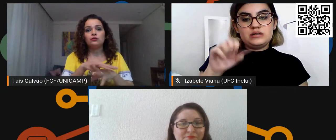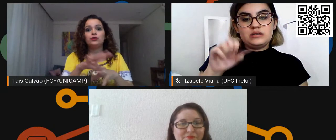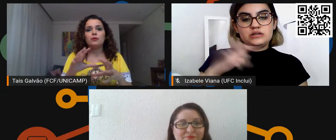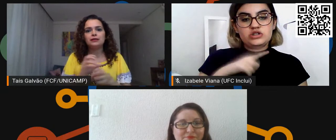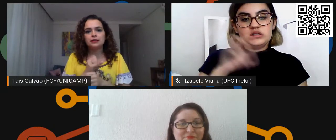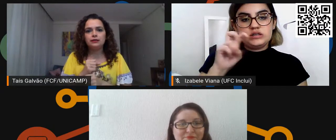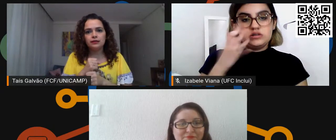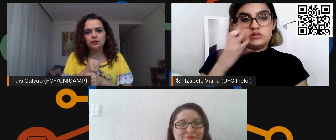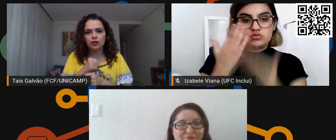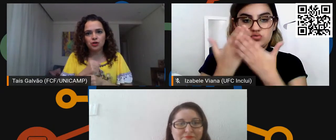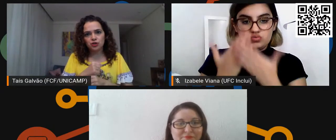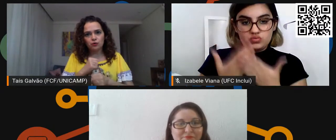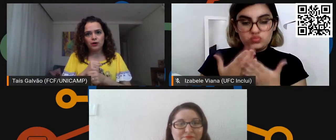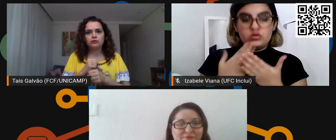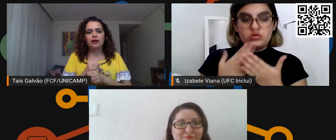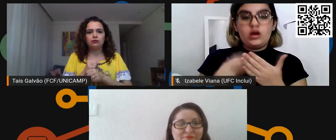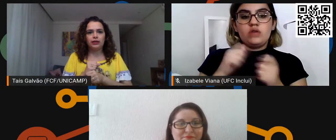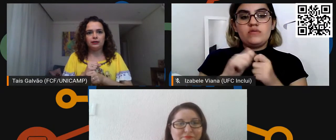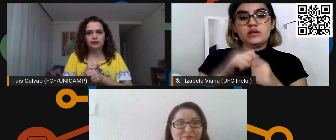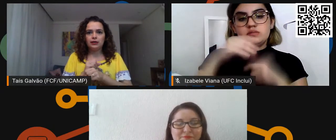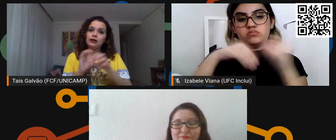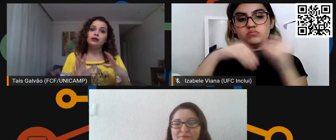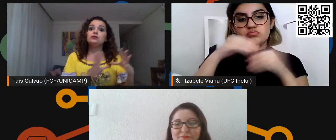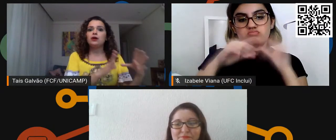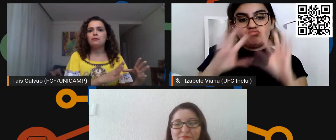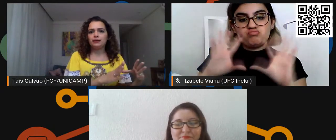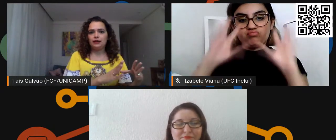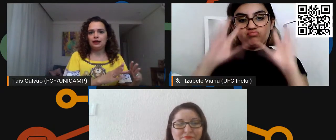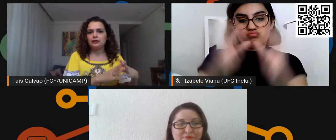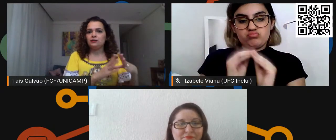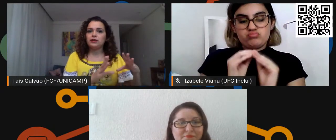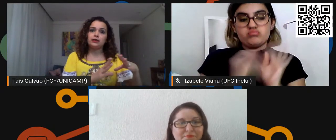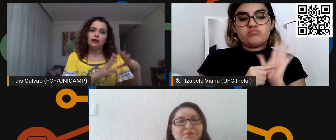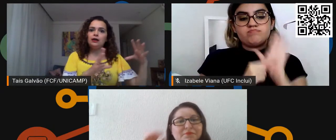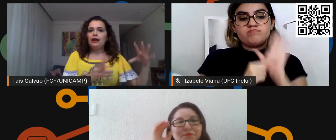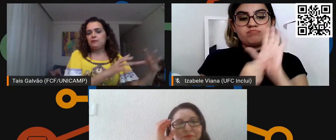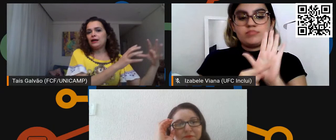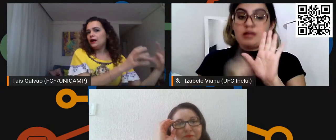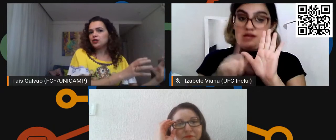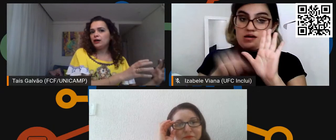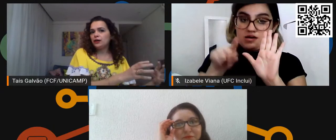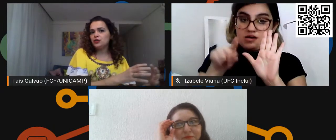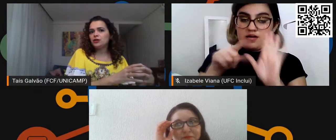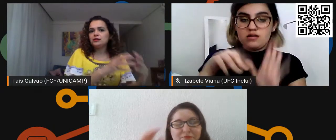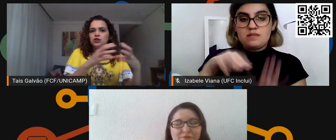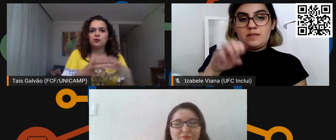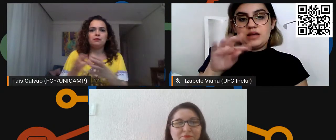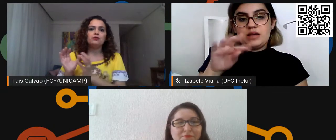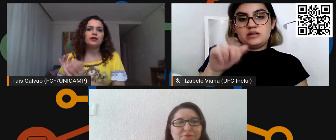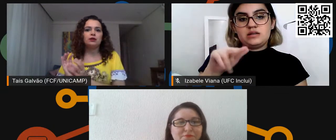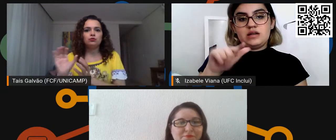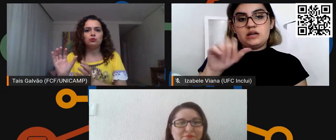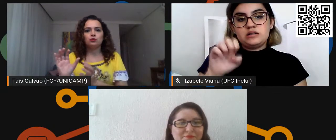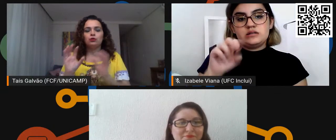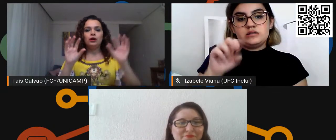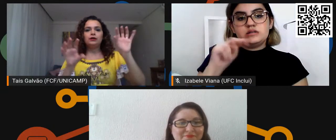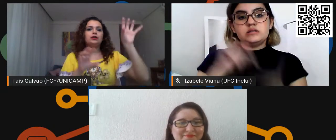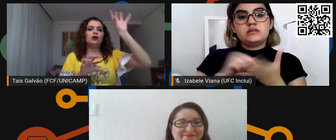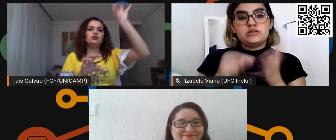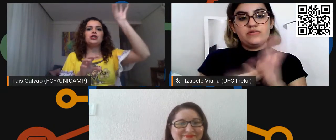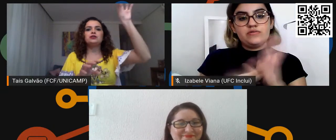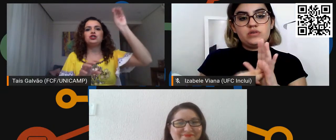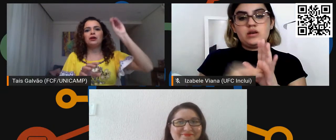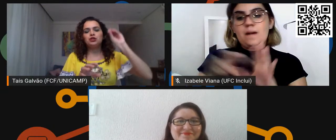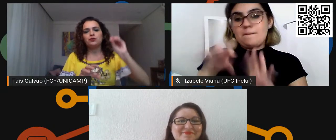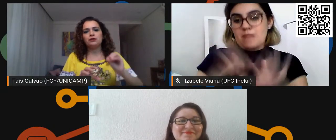resultado deles, eu fiz uma síntese estatística com o resultado deles. Isso é a meta-análise, é pegar as laranjas, espremer e fazer um suco.